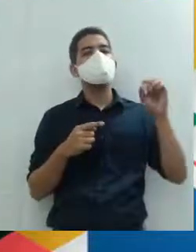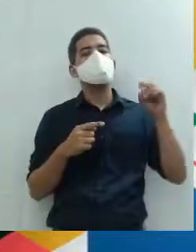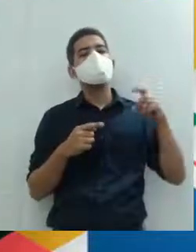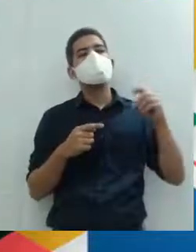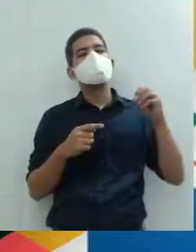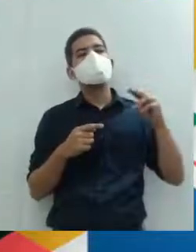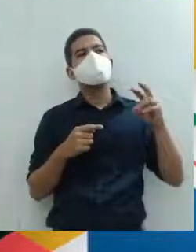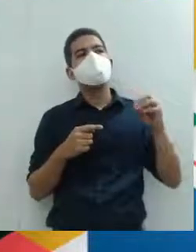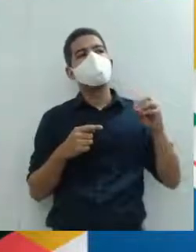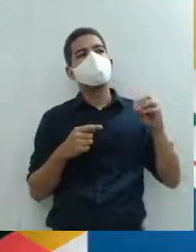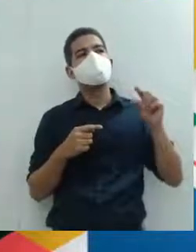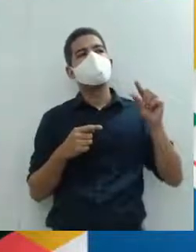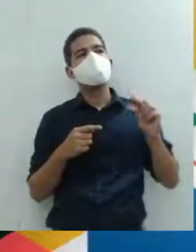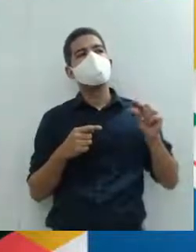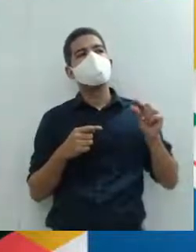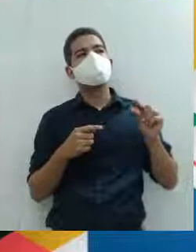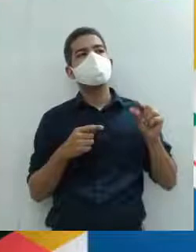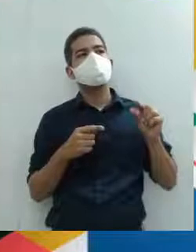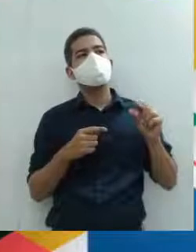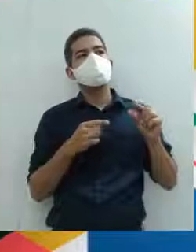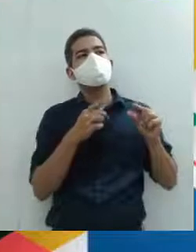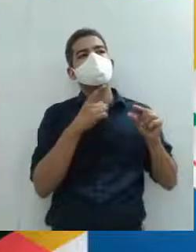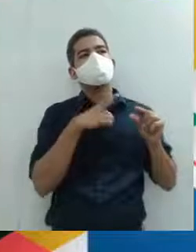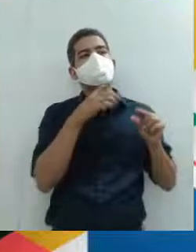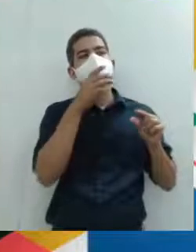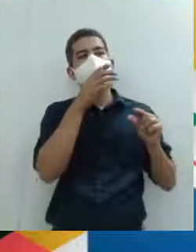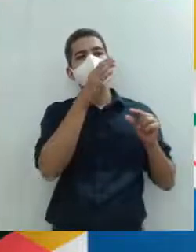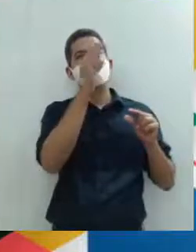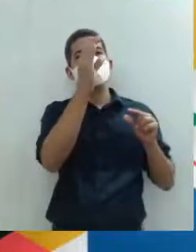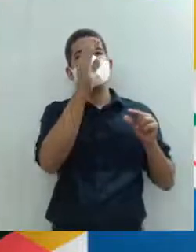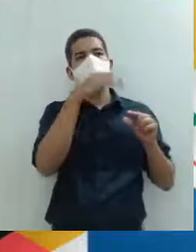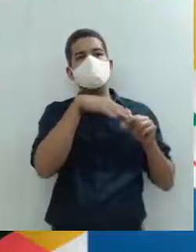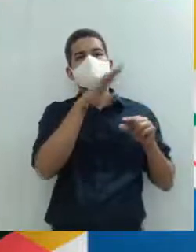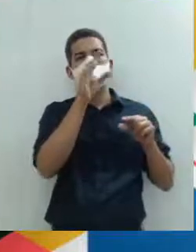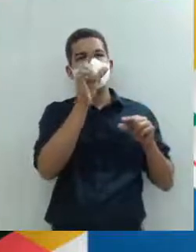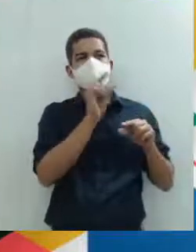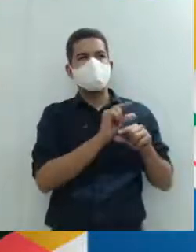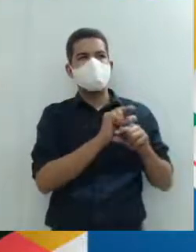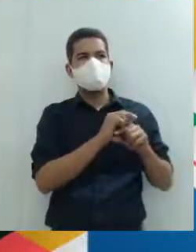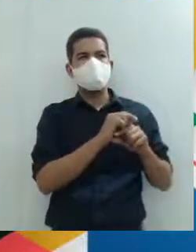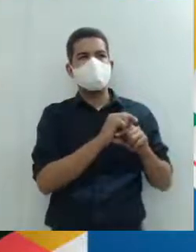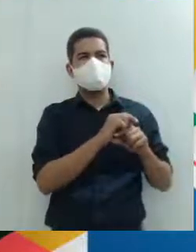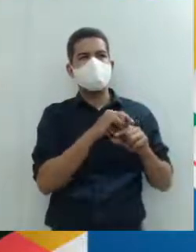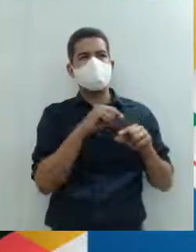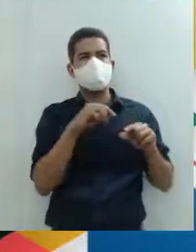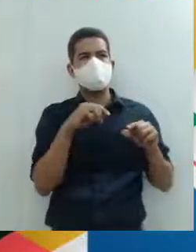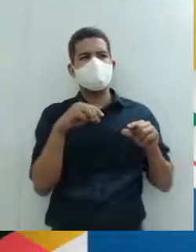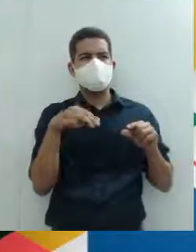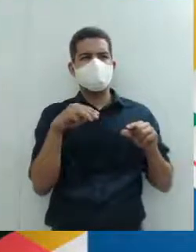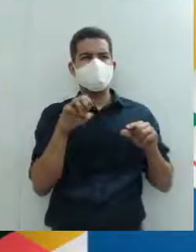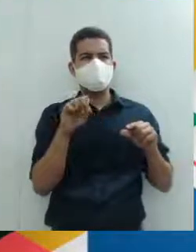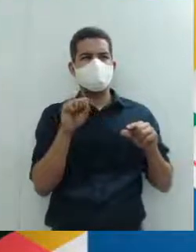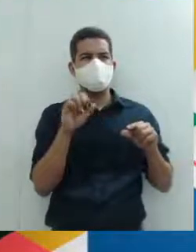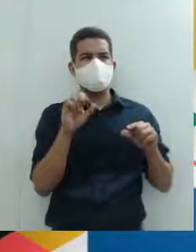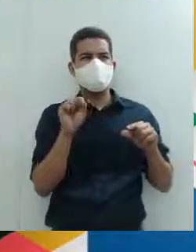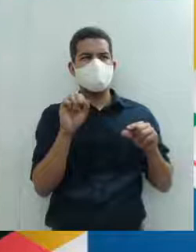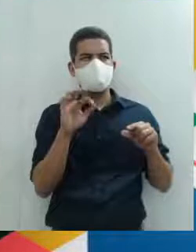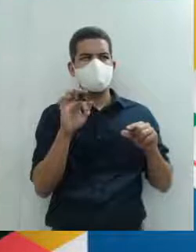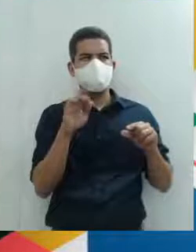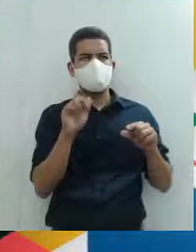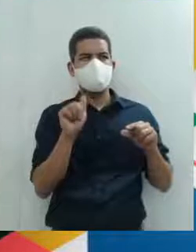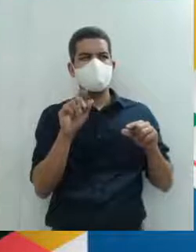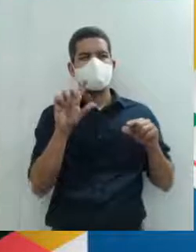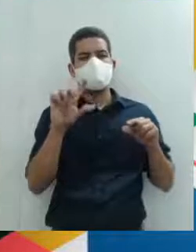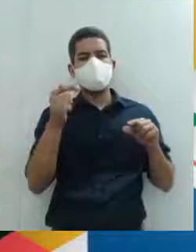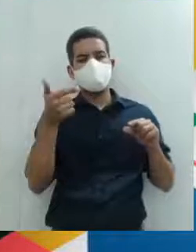ozônio, logo menos protetor solar, maior incidência de calor. Na mesosfera, a única coisa que é interessante é que a coisa inverte de